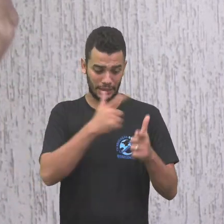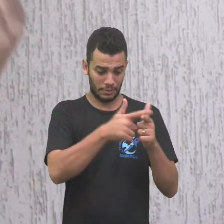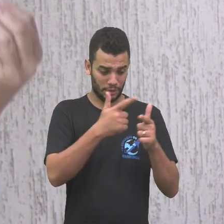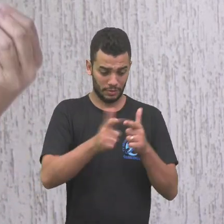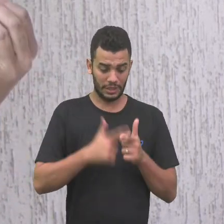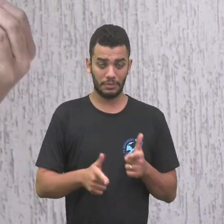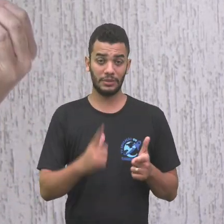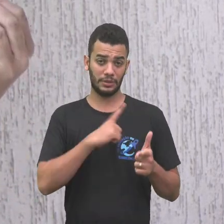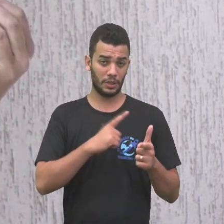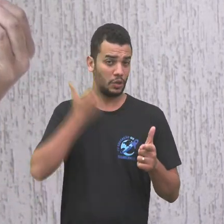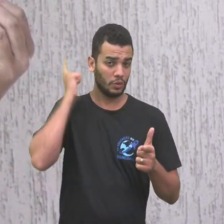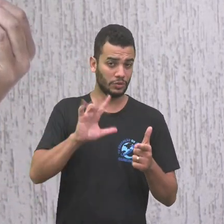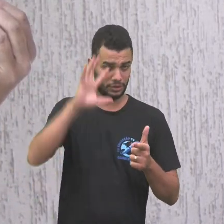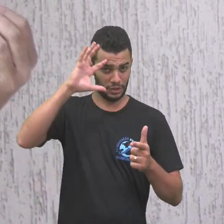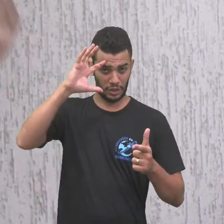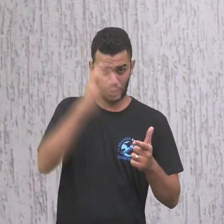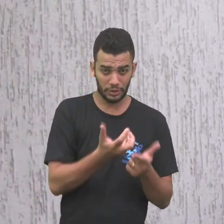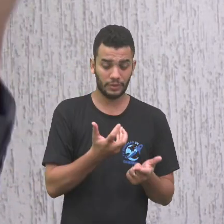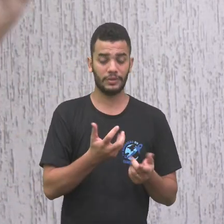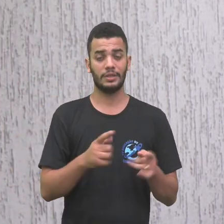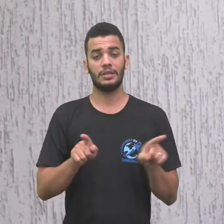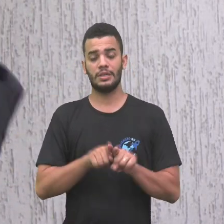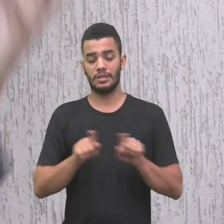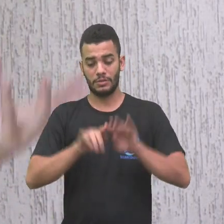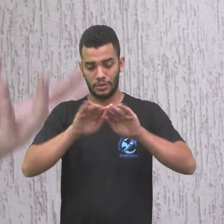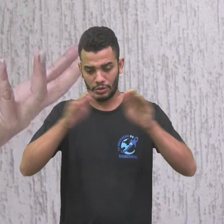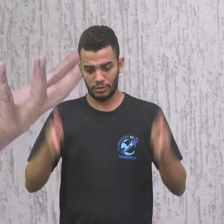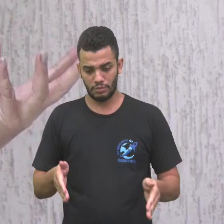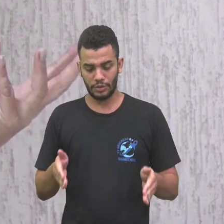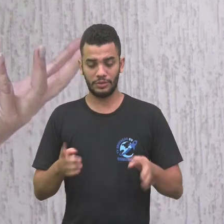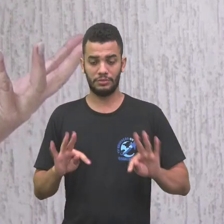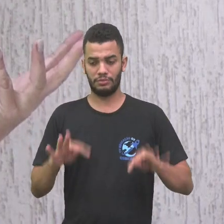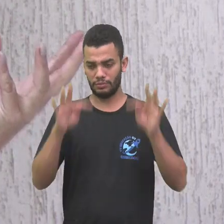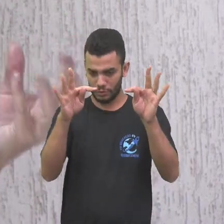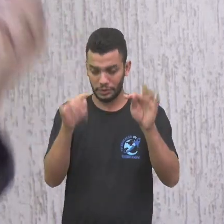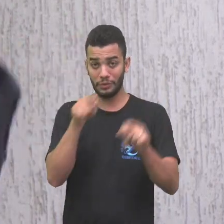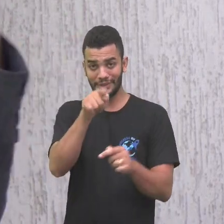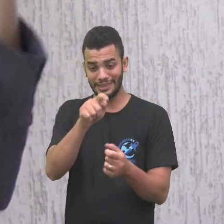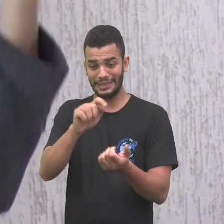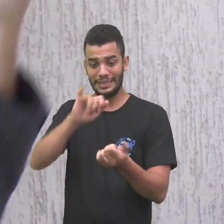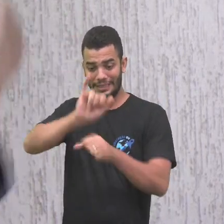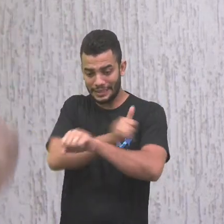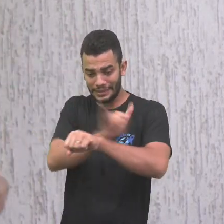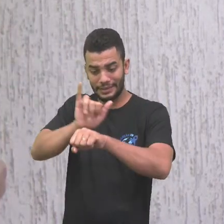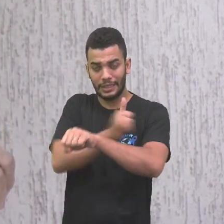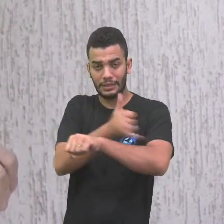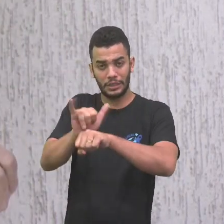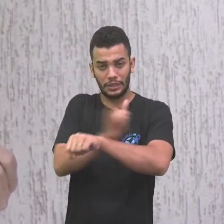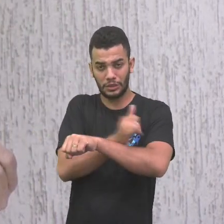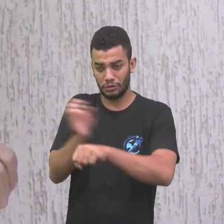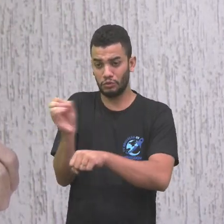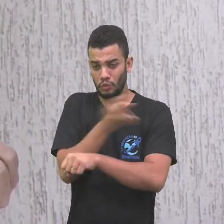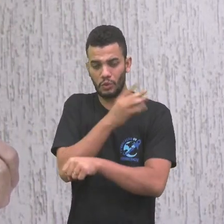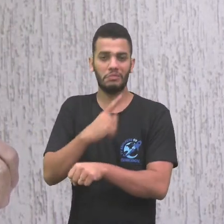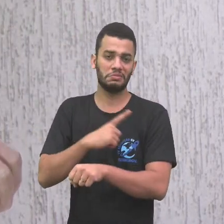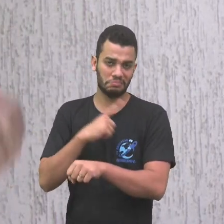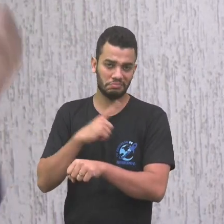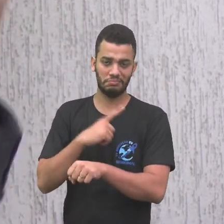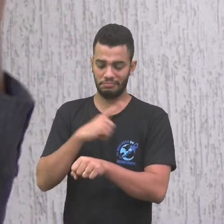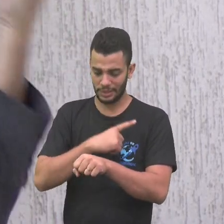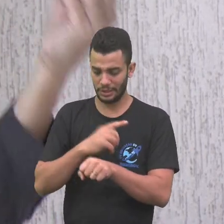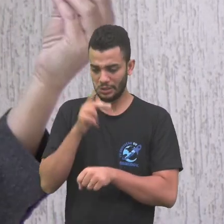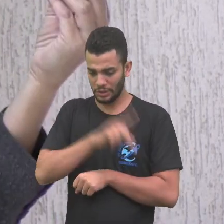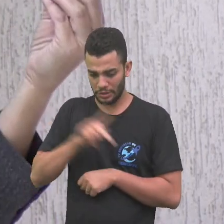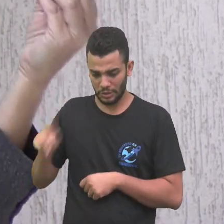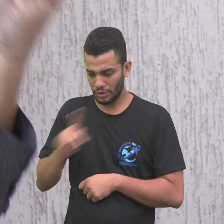utilizam muito o recurso da mesa educacional, porque a mesa sozinha ela não faz nada. O que ela faz é com o trabalho dos professores, né? Com